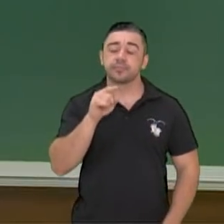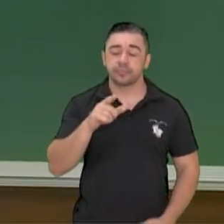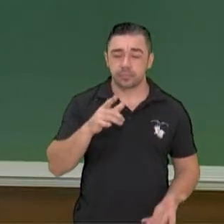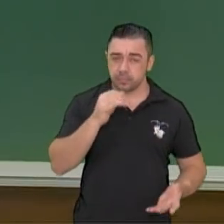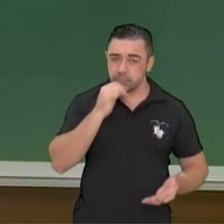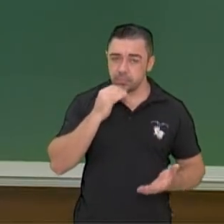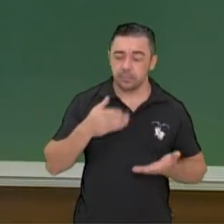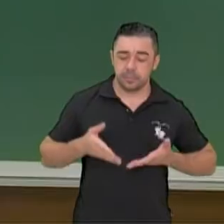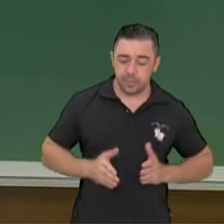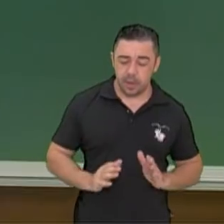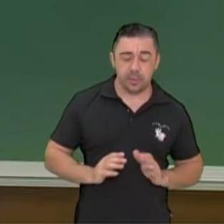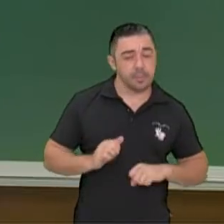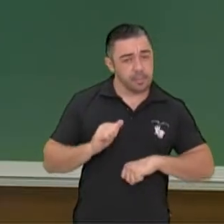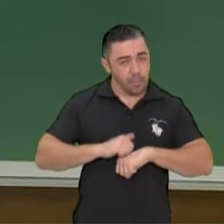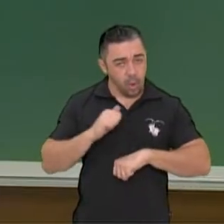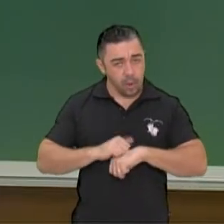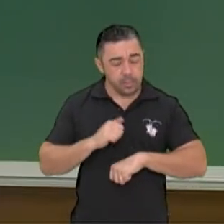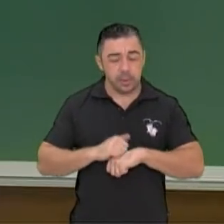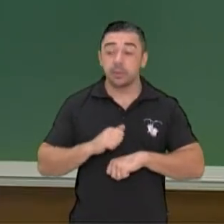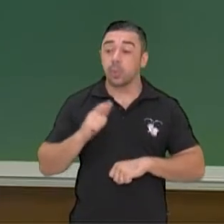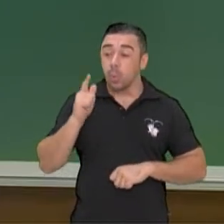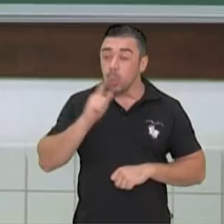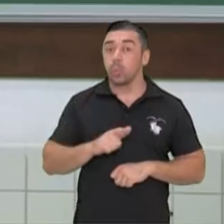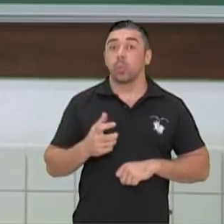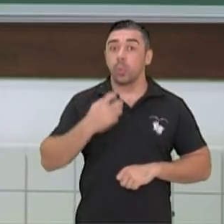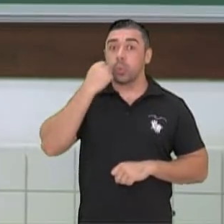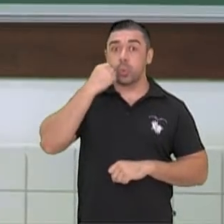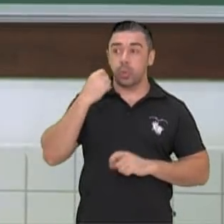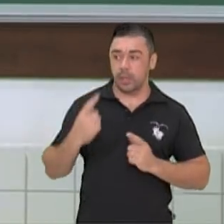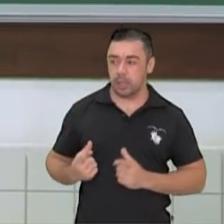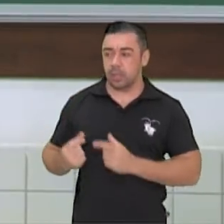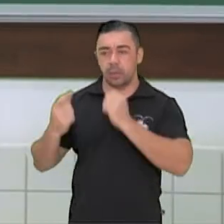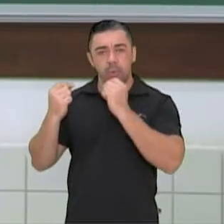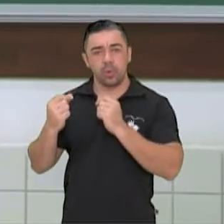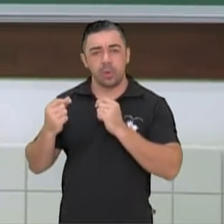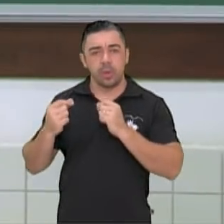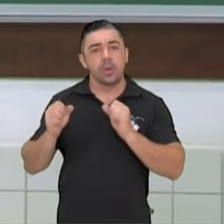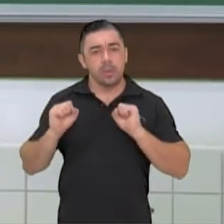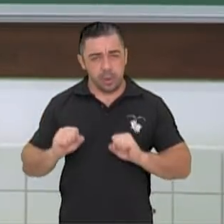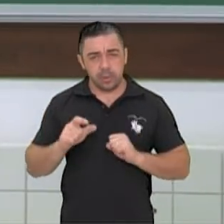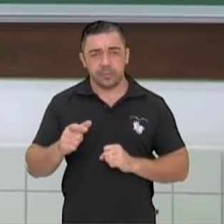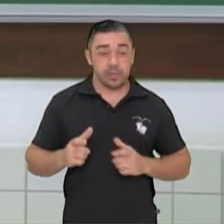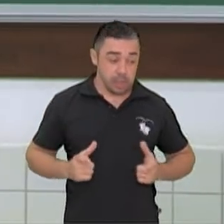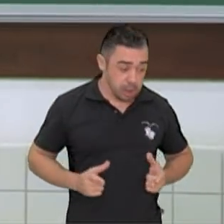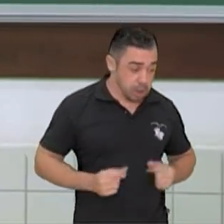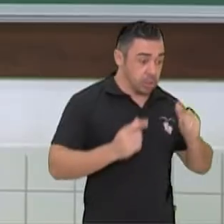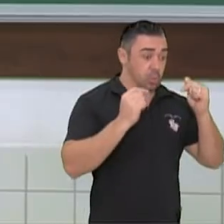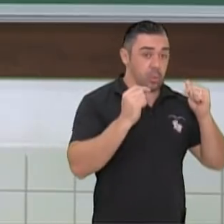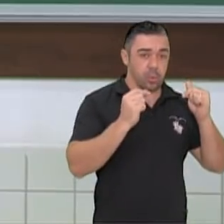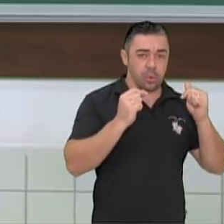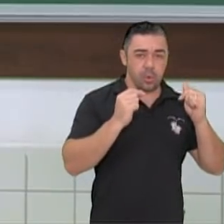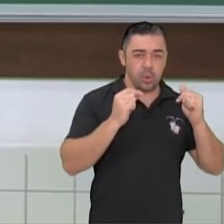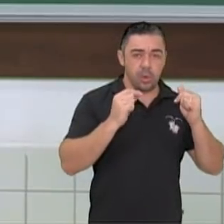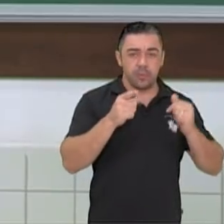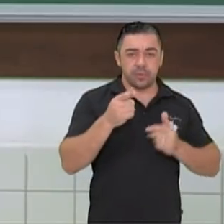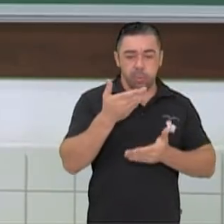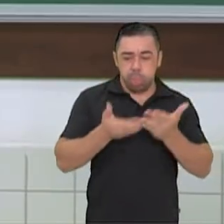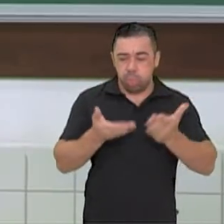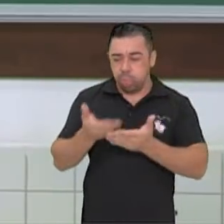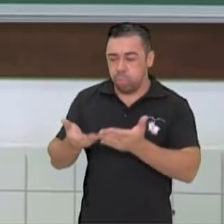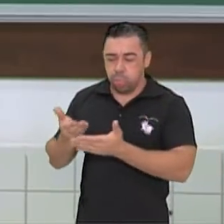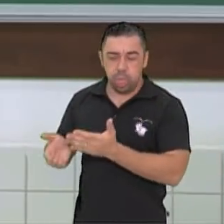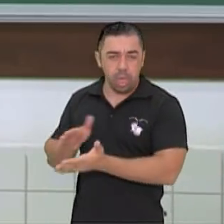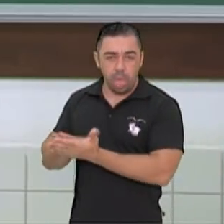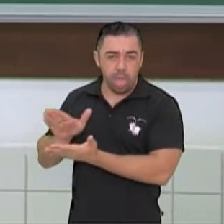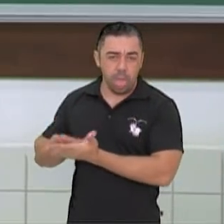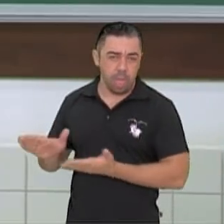ficar rico. Você pode ser rico, ter um baita de um azar, ficar pobre, fazer maus negócios, ou como diz o outro, gastar tudo aí,